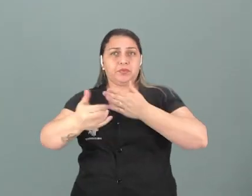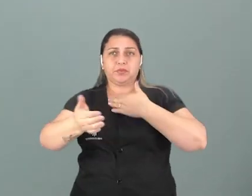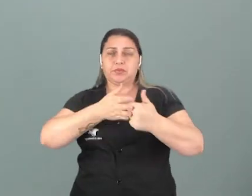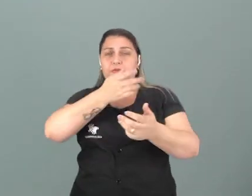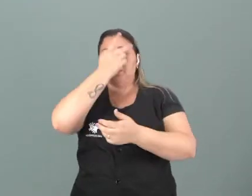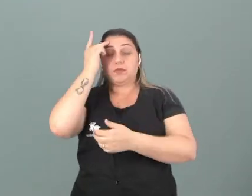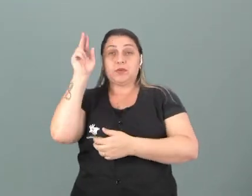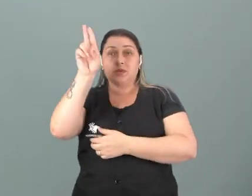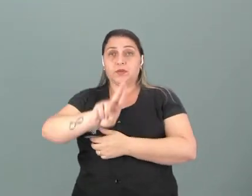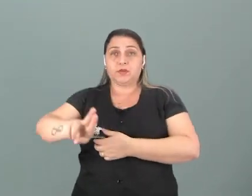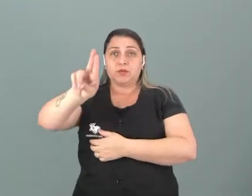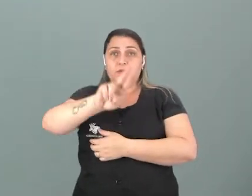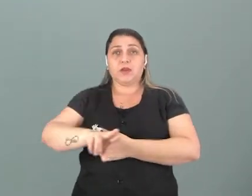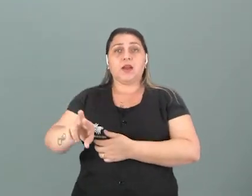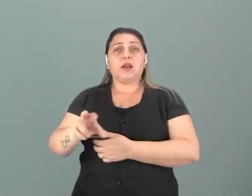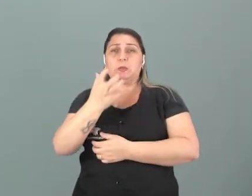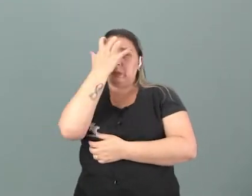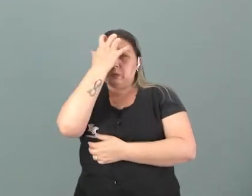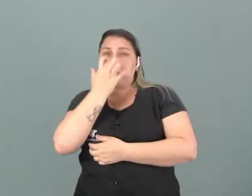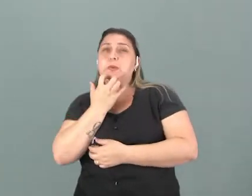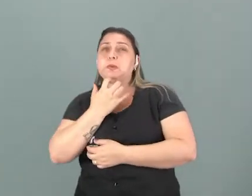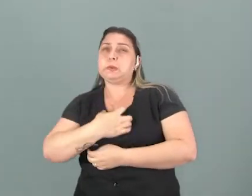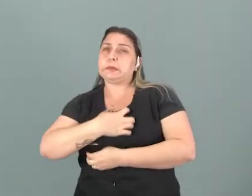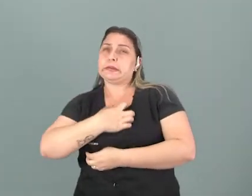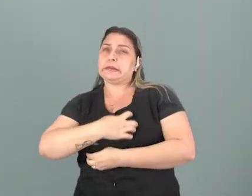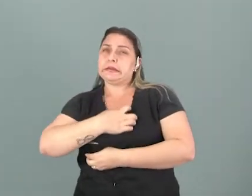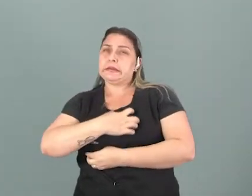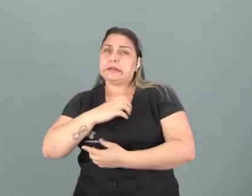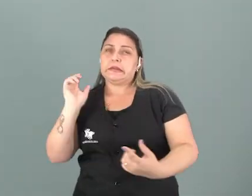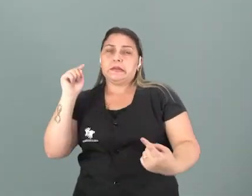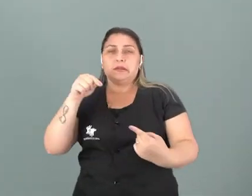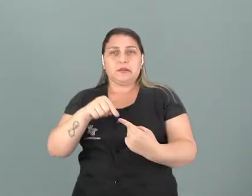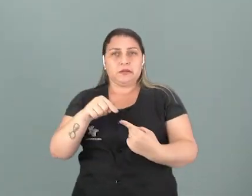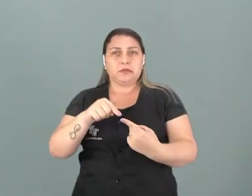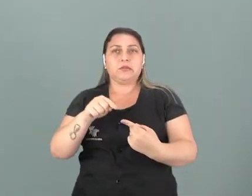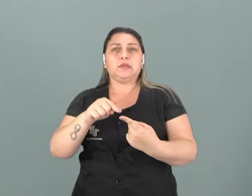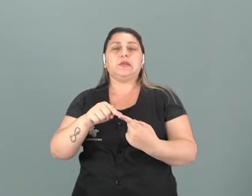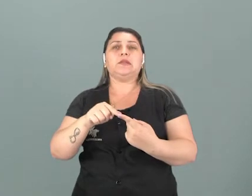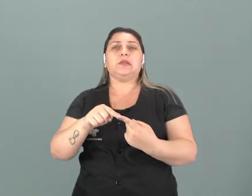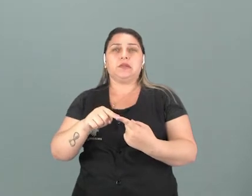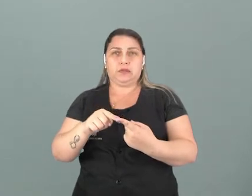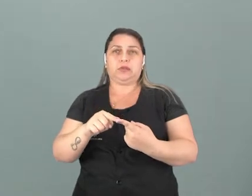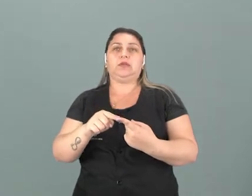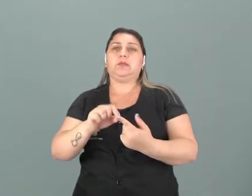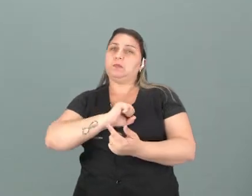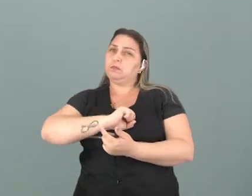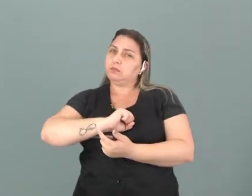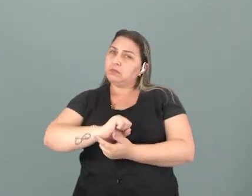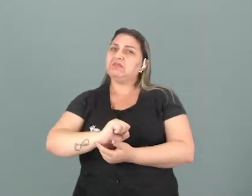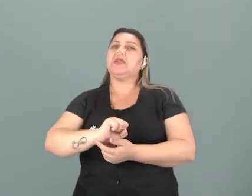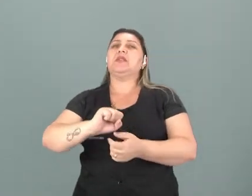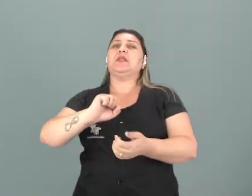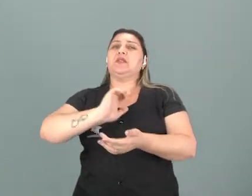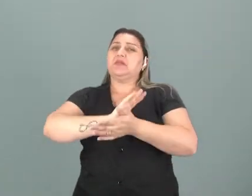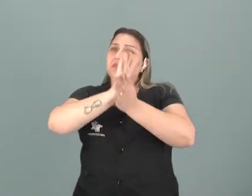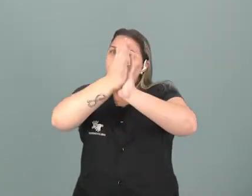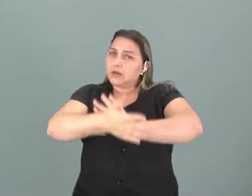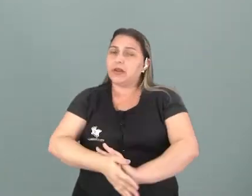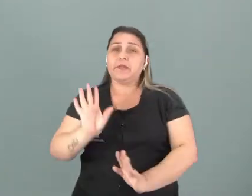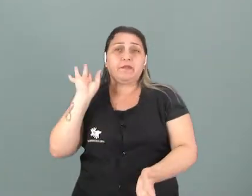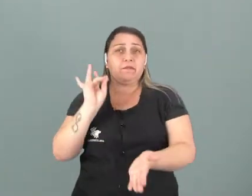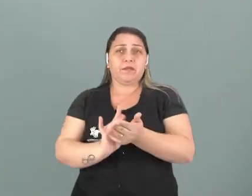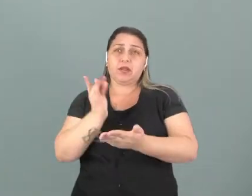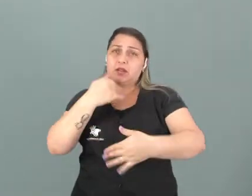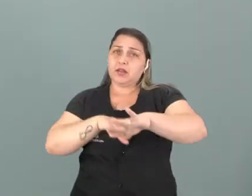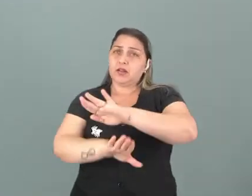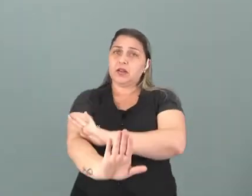ela usa a raiva, né, como o objetivo, né, de machucar e ferir o adversário. Já na arte